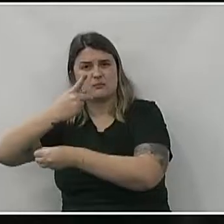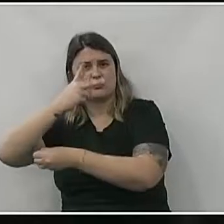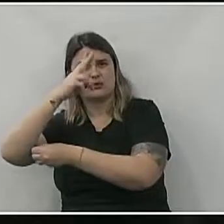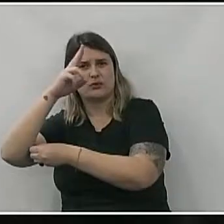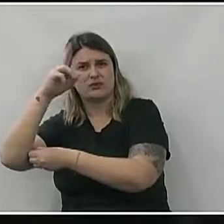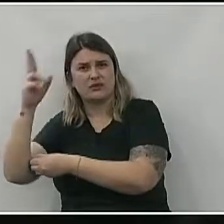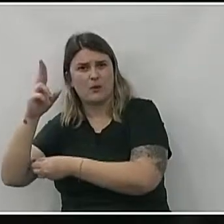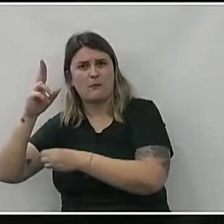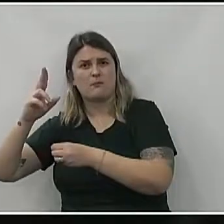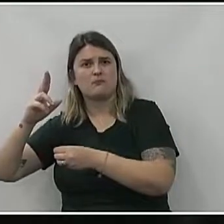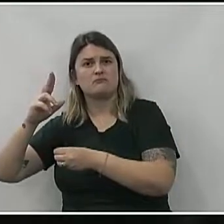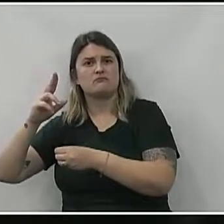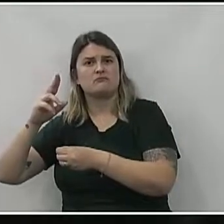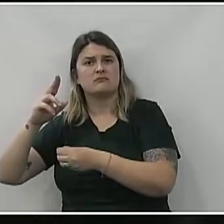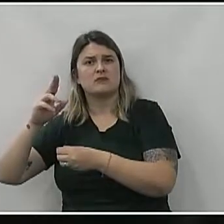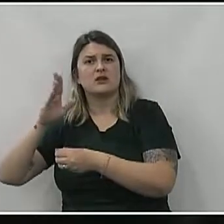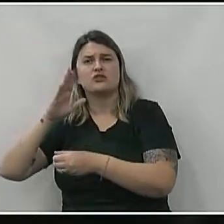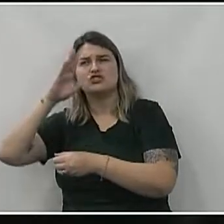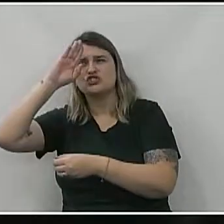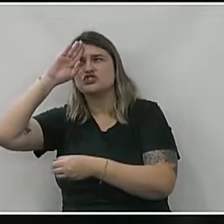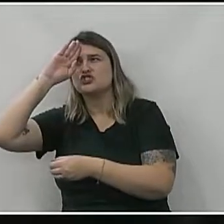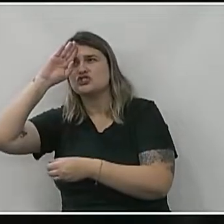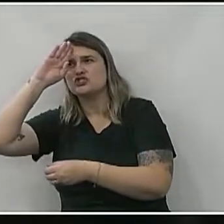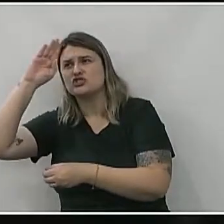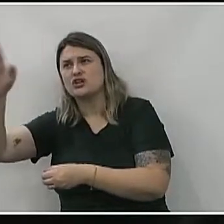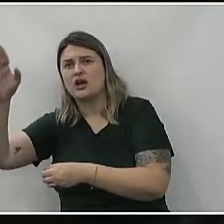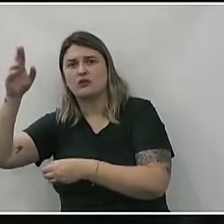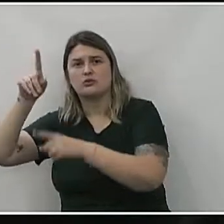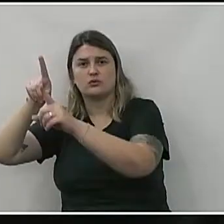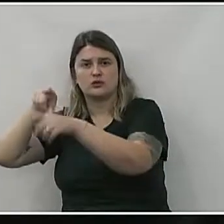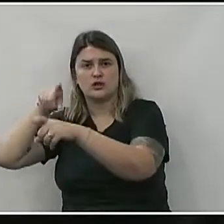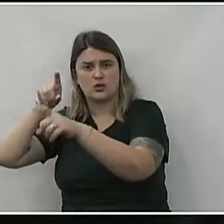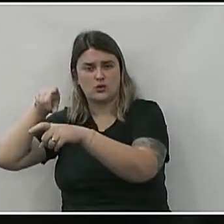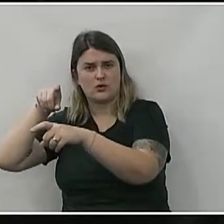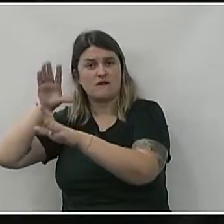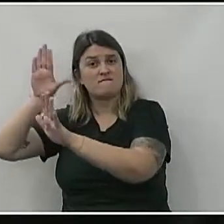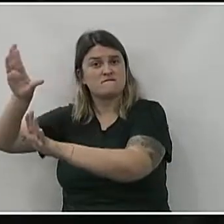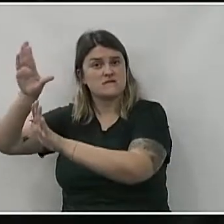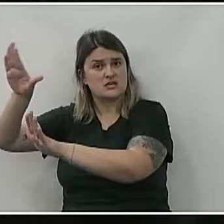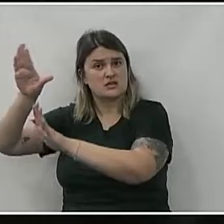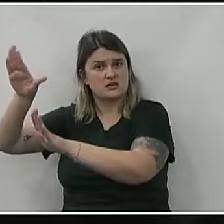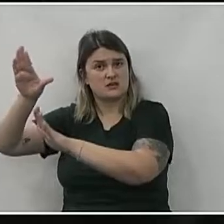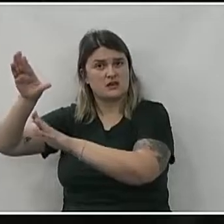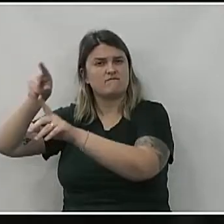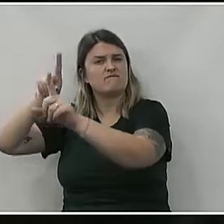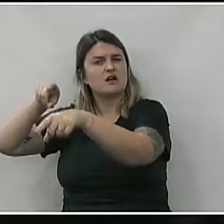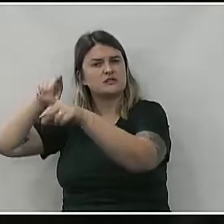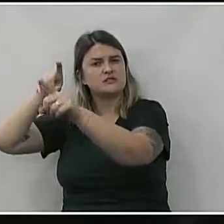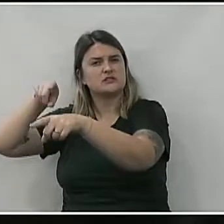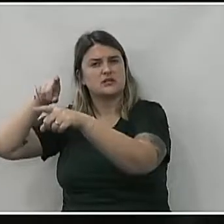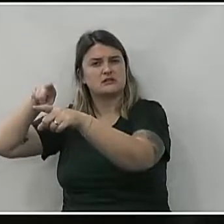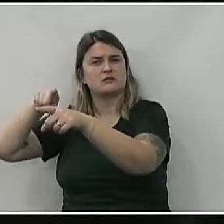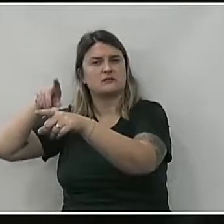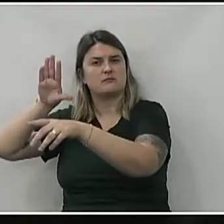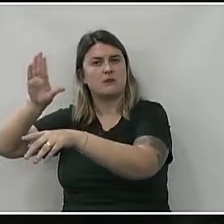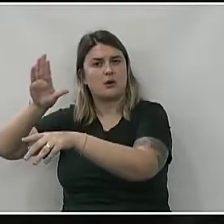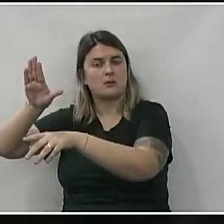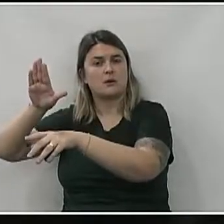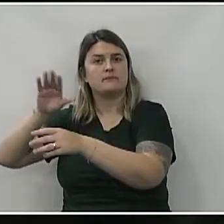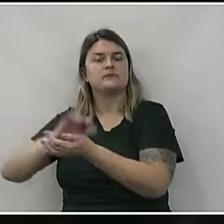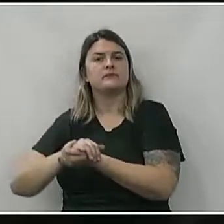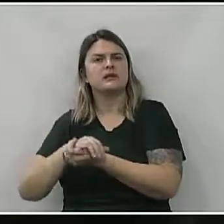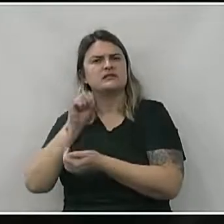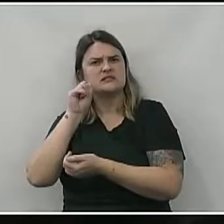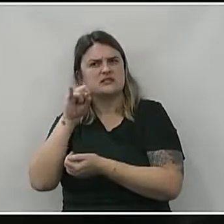máquina que nem chegou a entrar na cidade. Ela foi direto para o interior e fica lá nas fazendas. Quando você